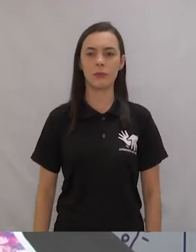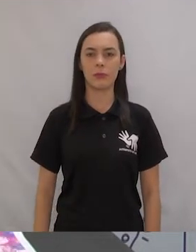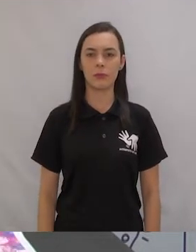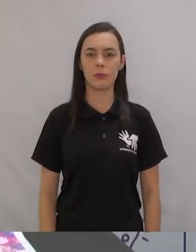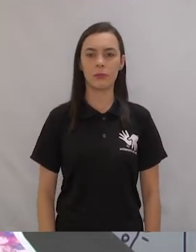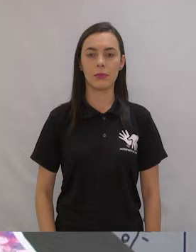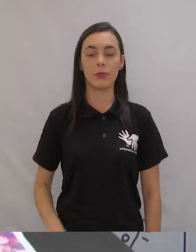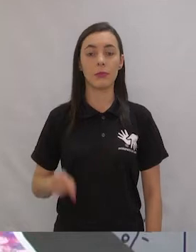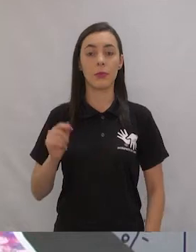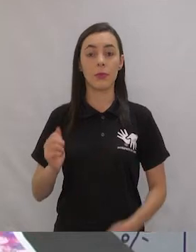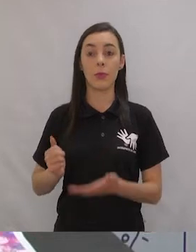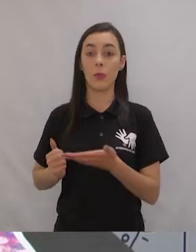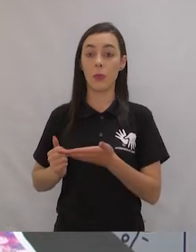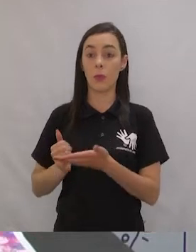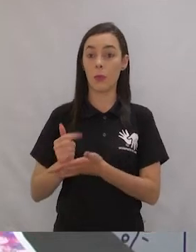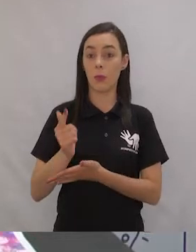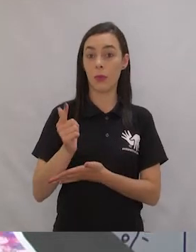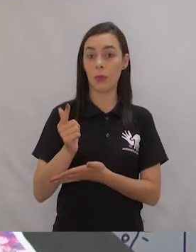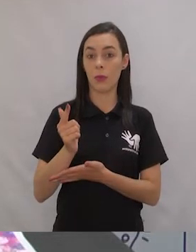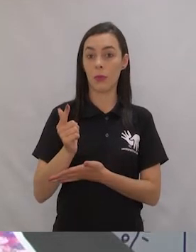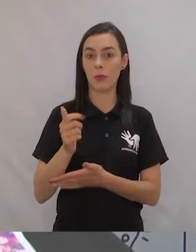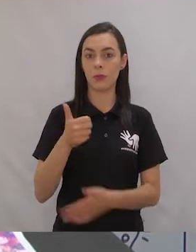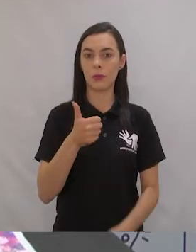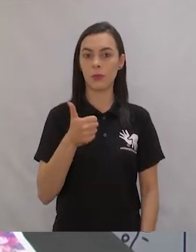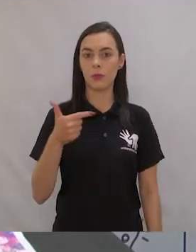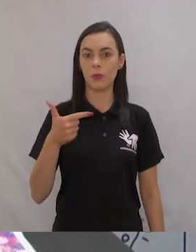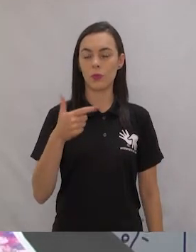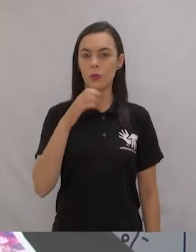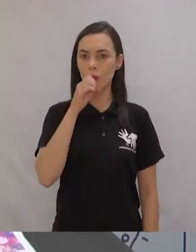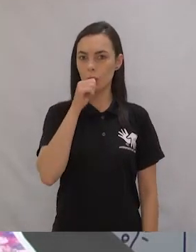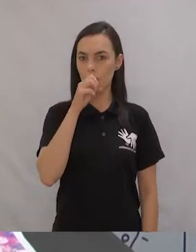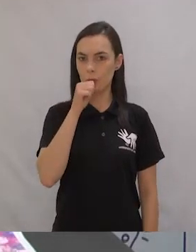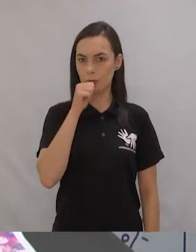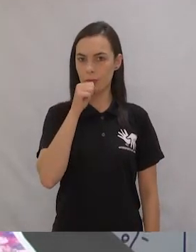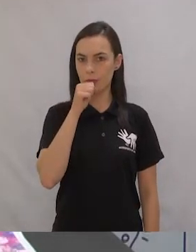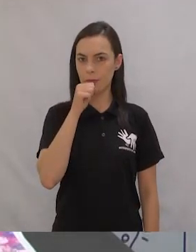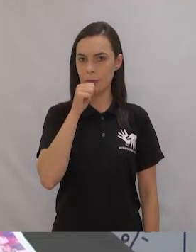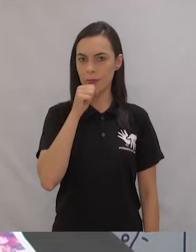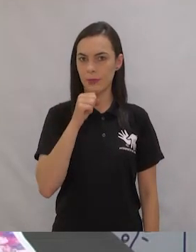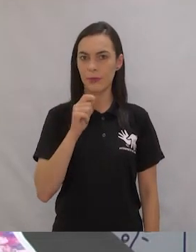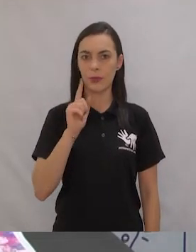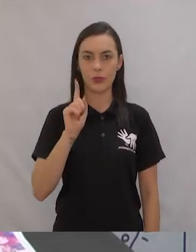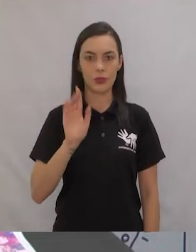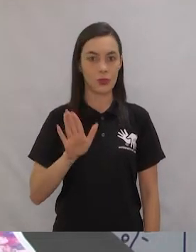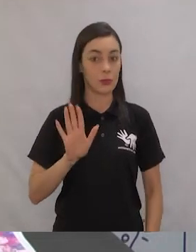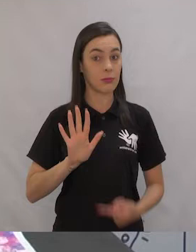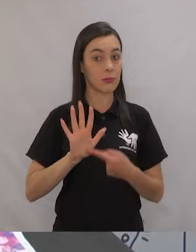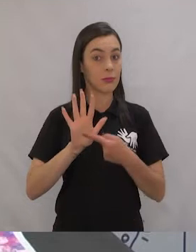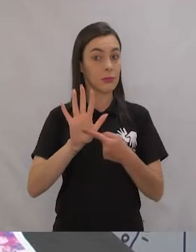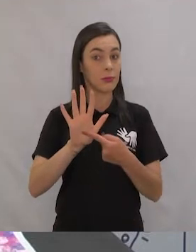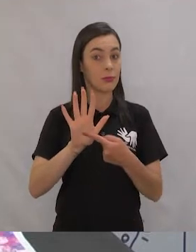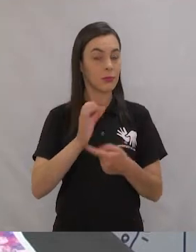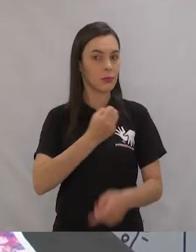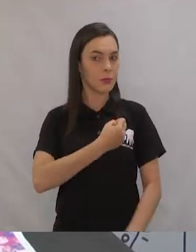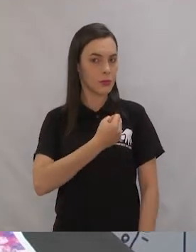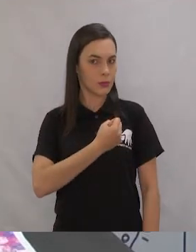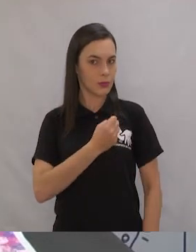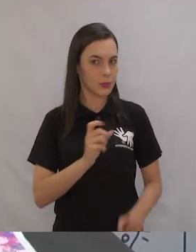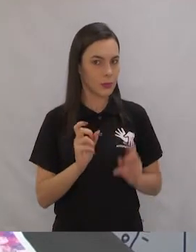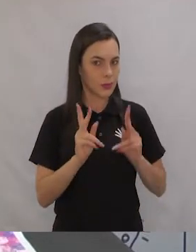comprou. Então a Ana comprou 12 laranjas. Já está aparecendo o primeiro número,